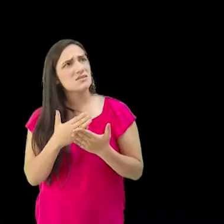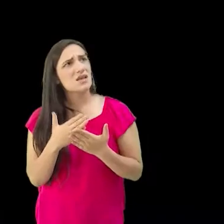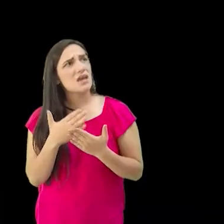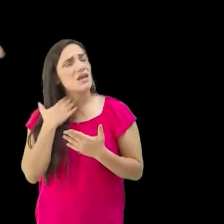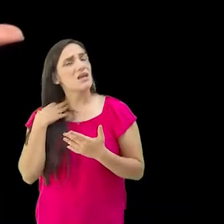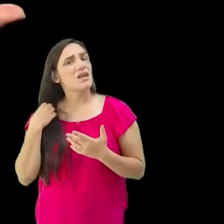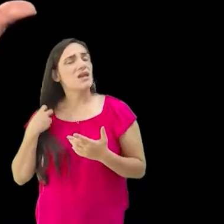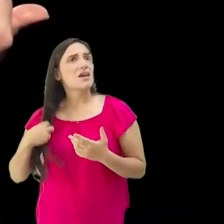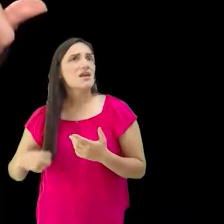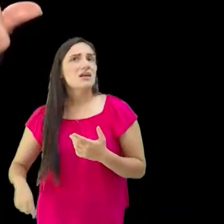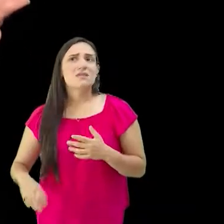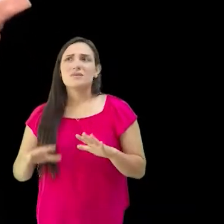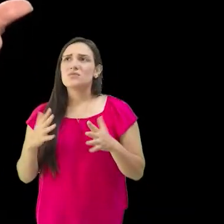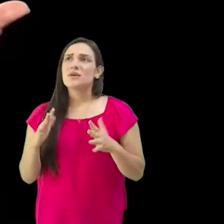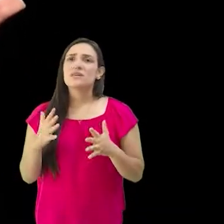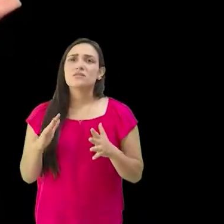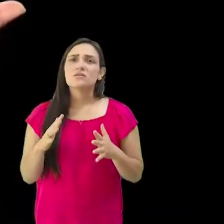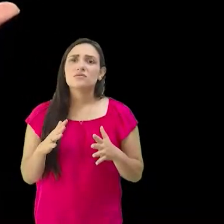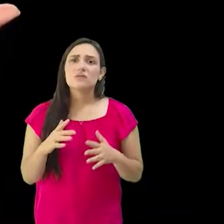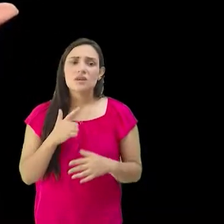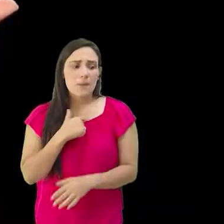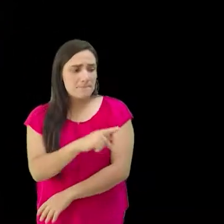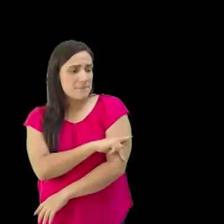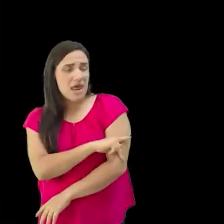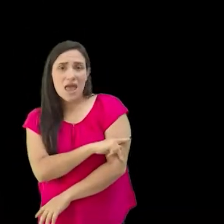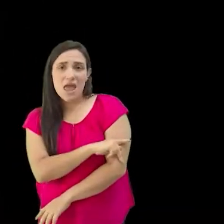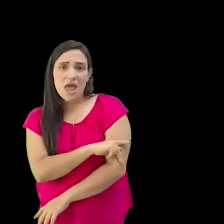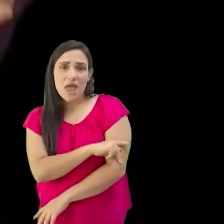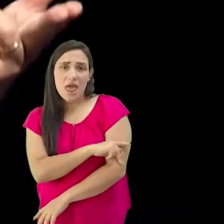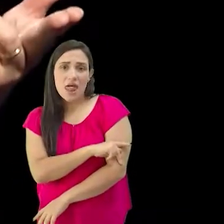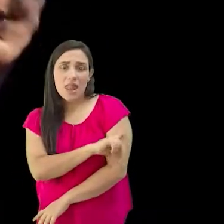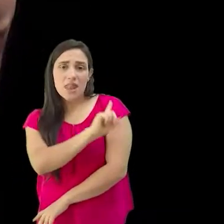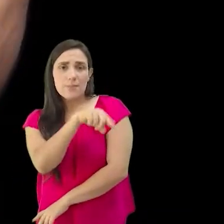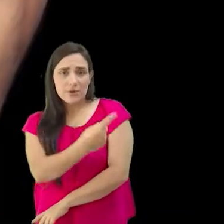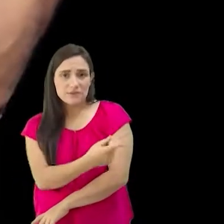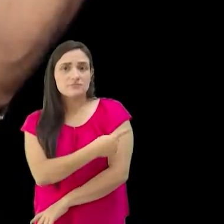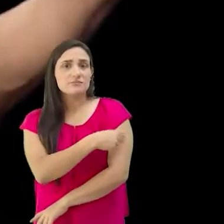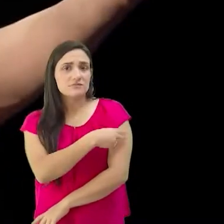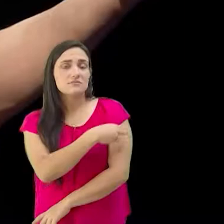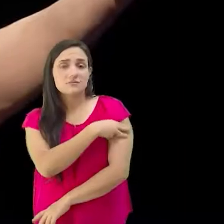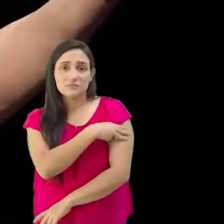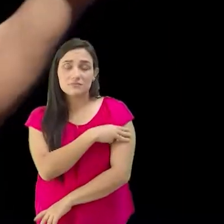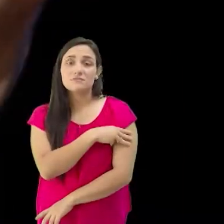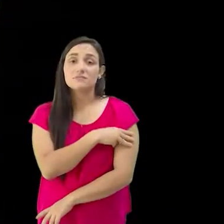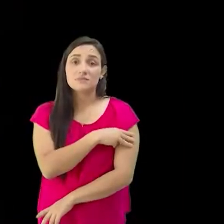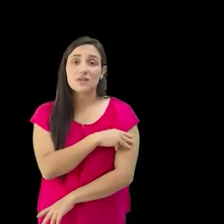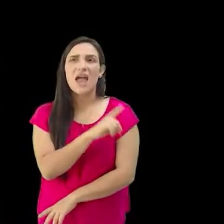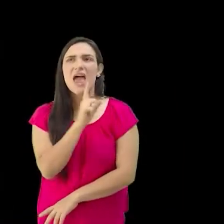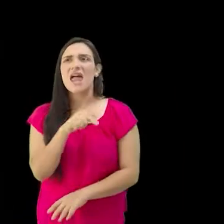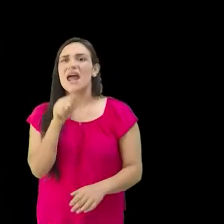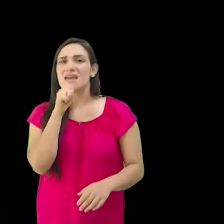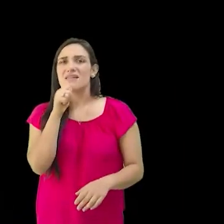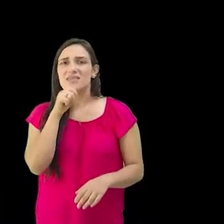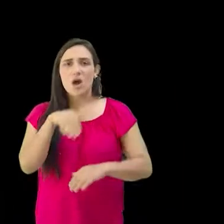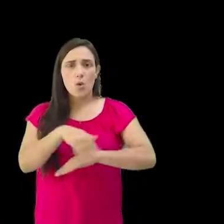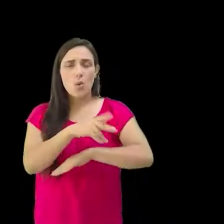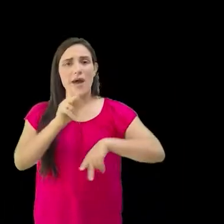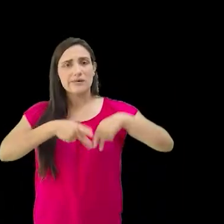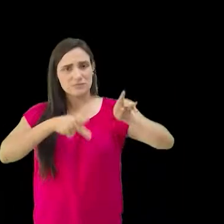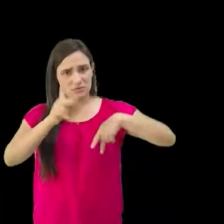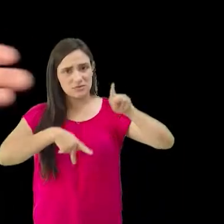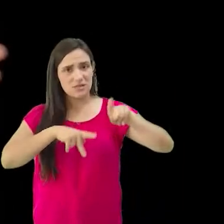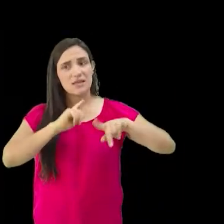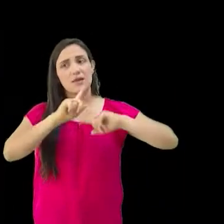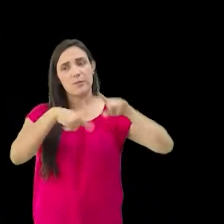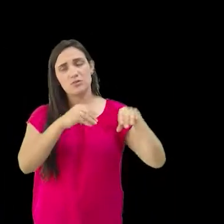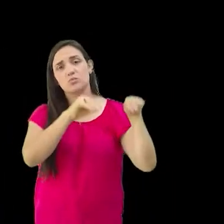ali na Afonso Pena, ainda na frente para Afonso Pena. Depois é que a gente foi para o ginásio, era ali na Amândio de Oliveira,